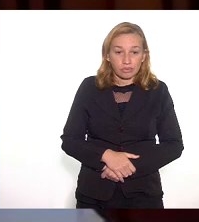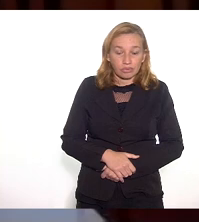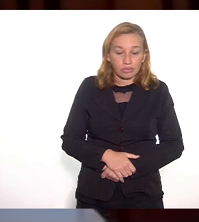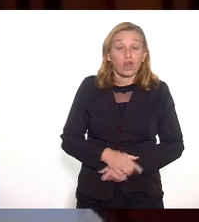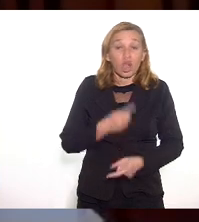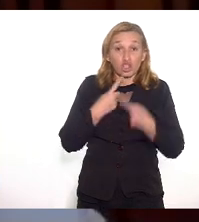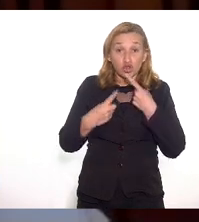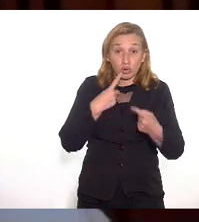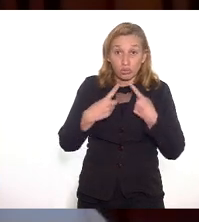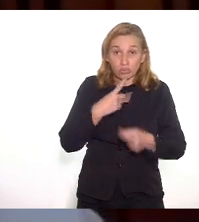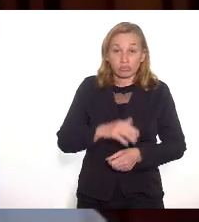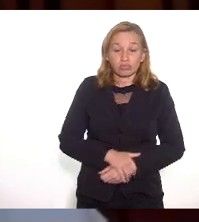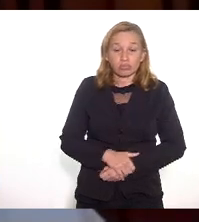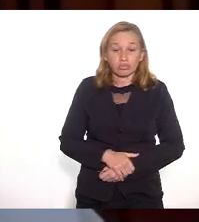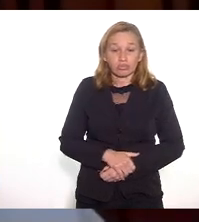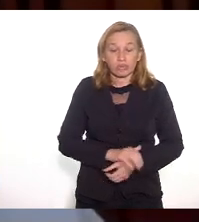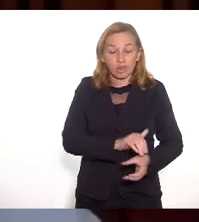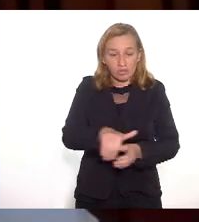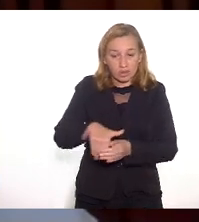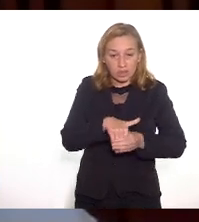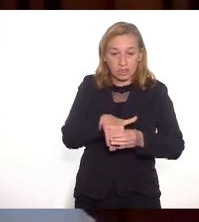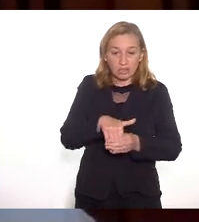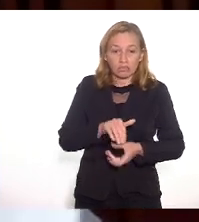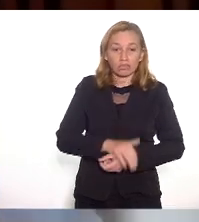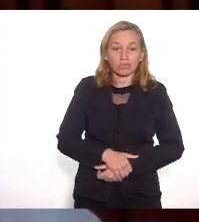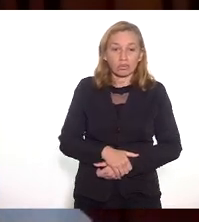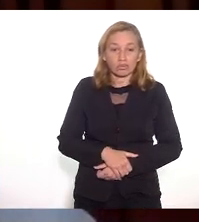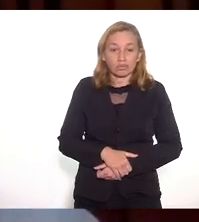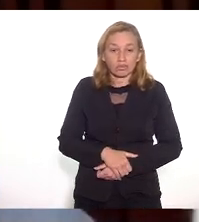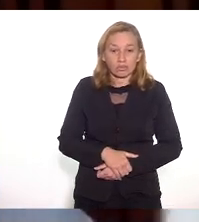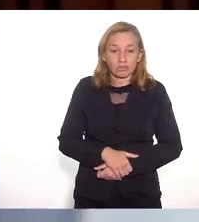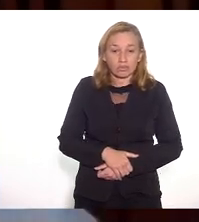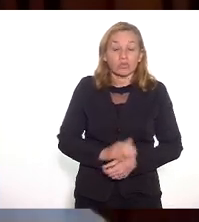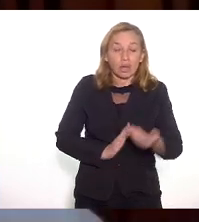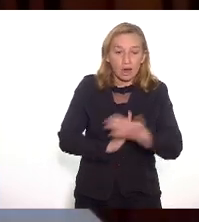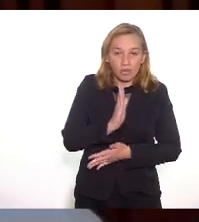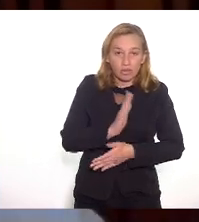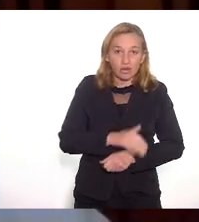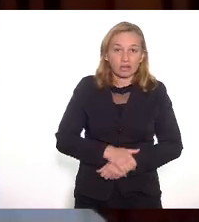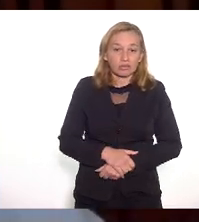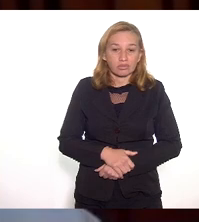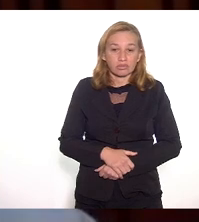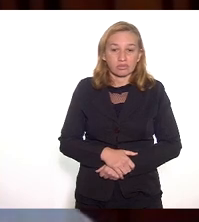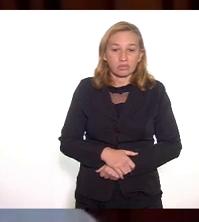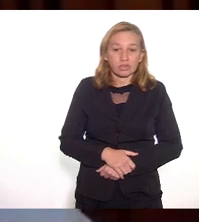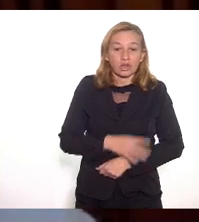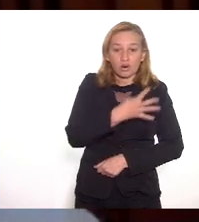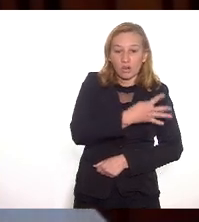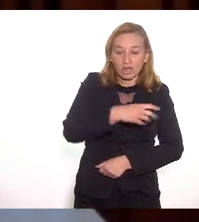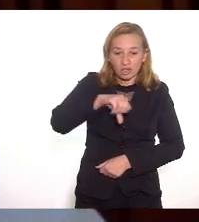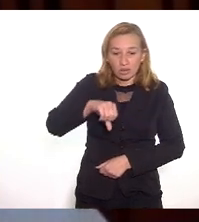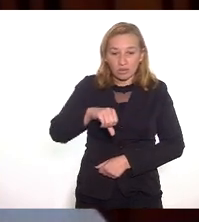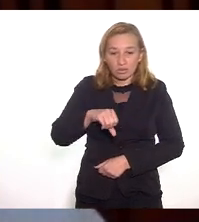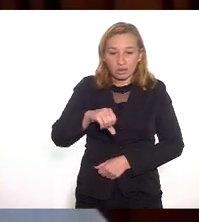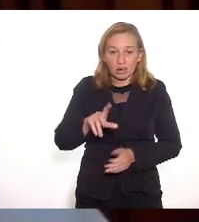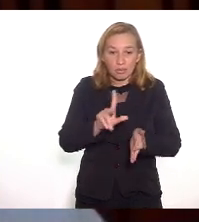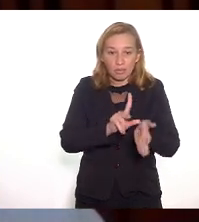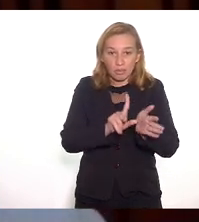2021. Em discussão, em votação, aprovado. 49 da